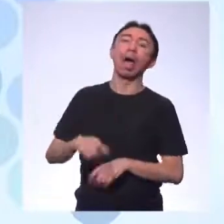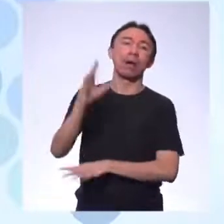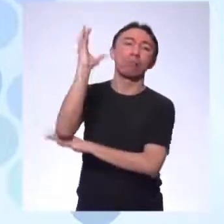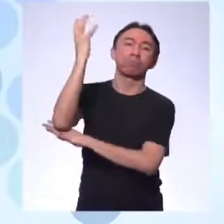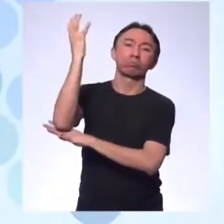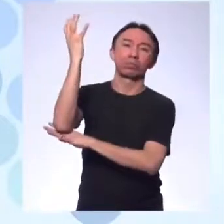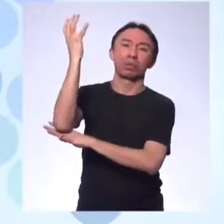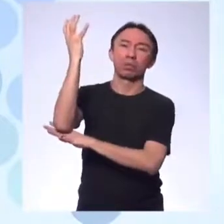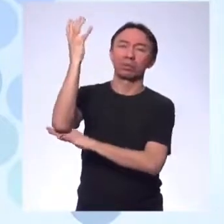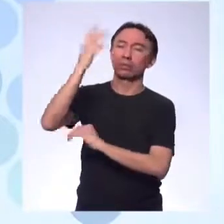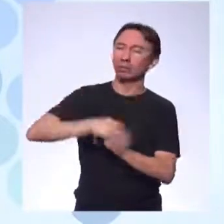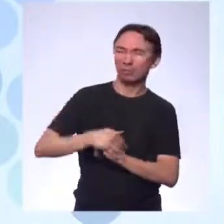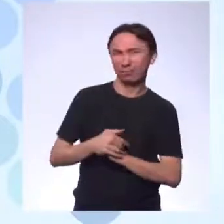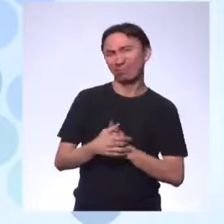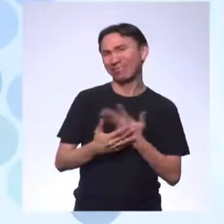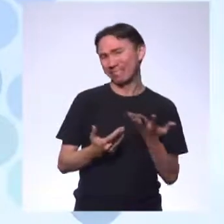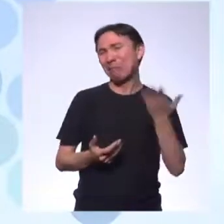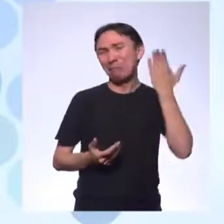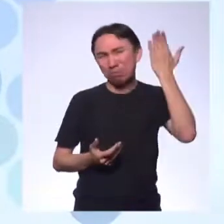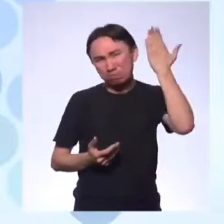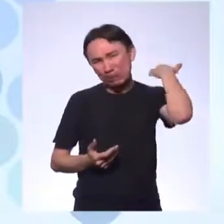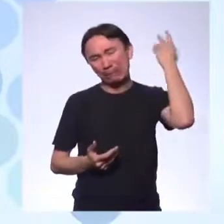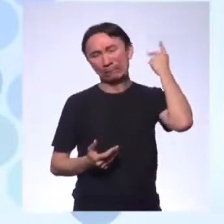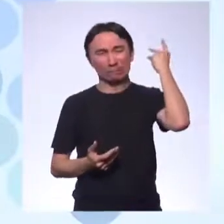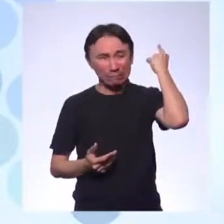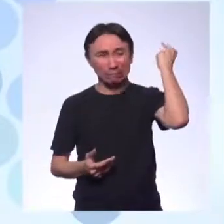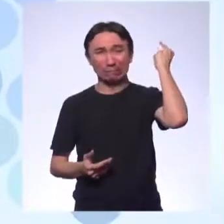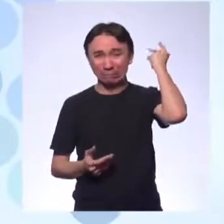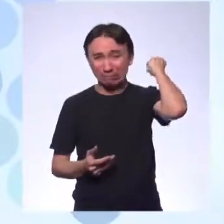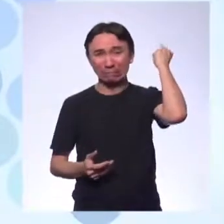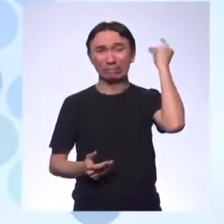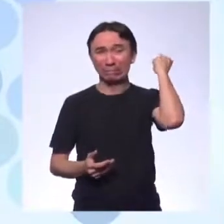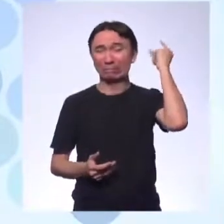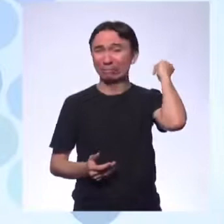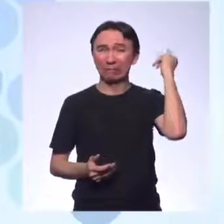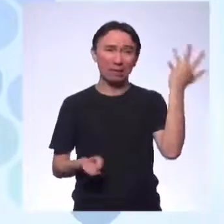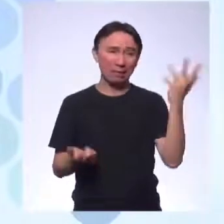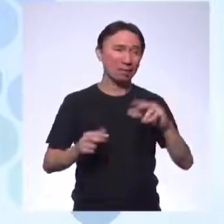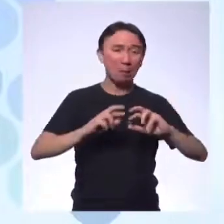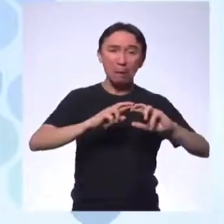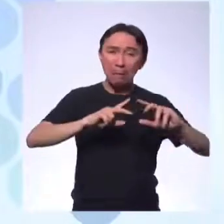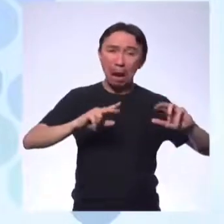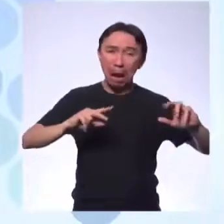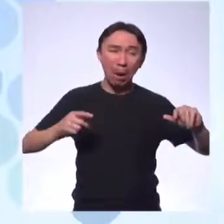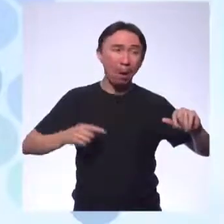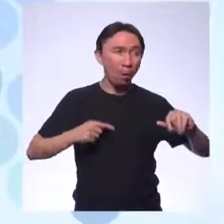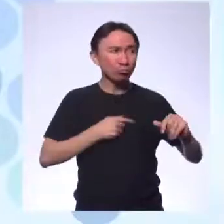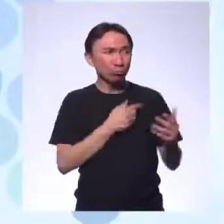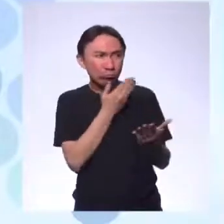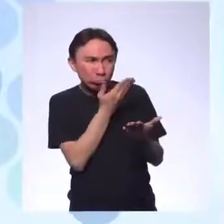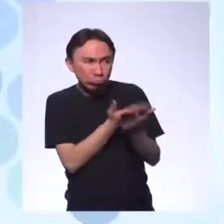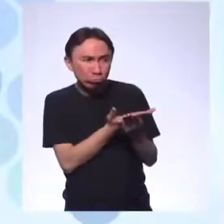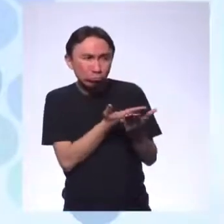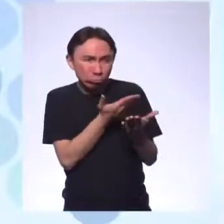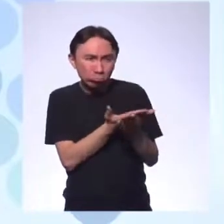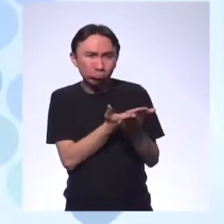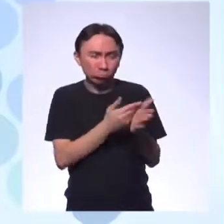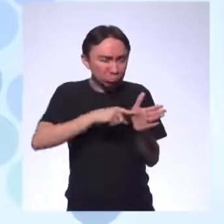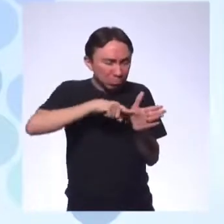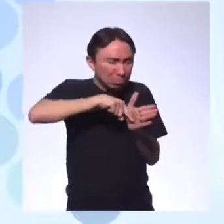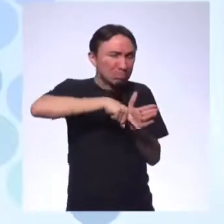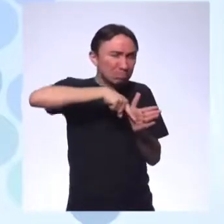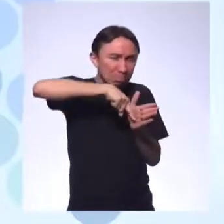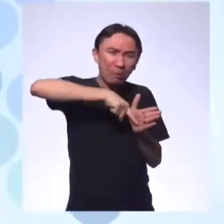se tinham ferramentas suficientes, né, para ter estudos onde a